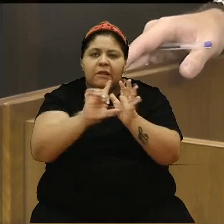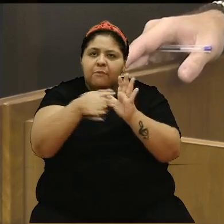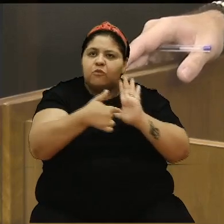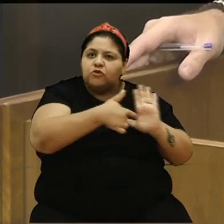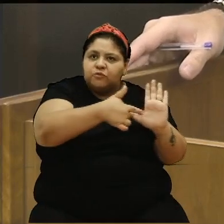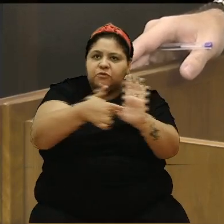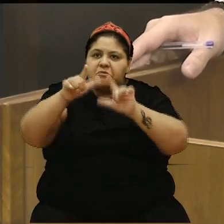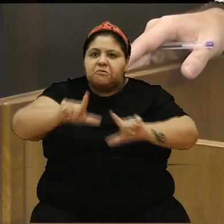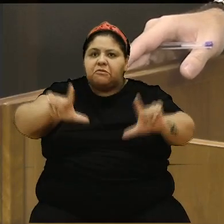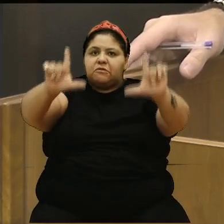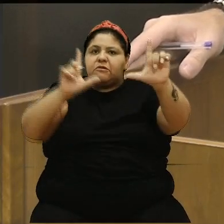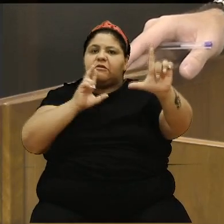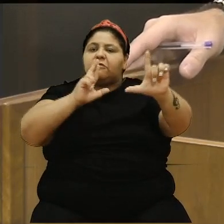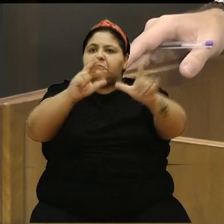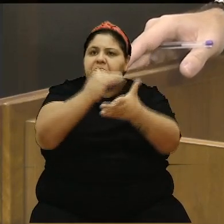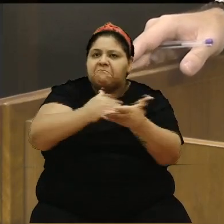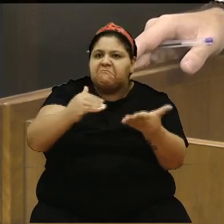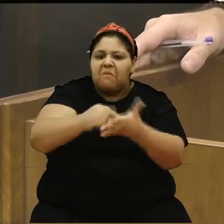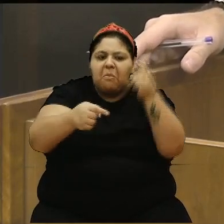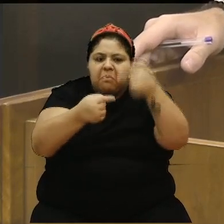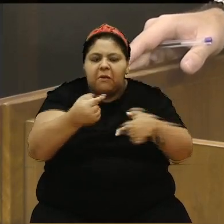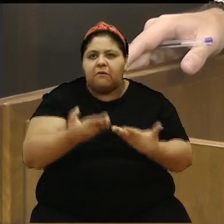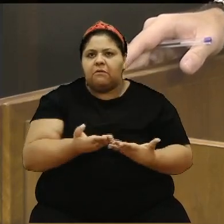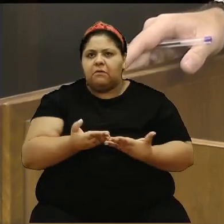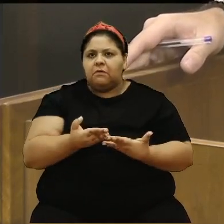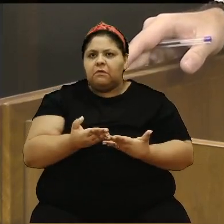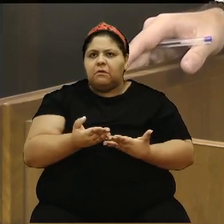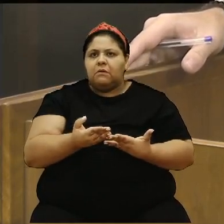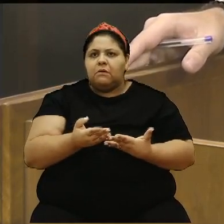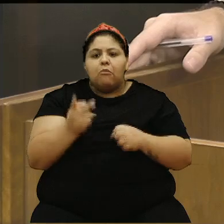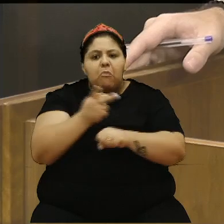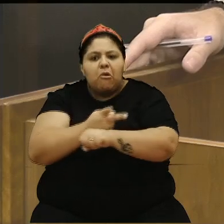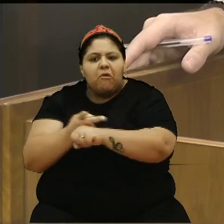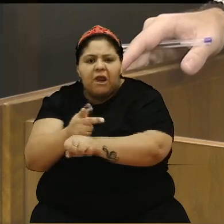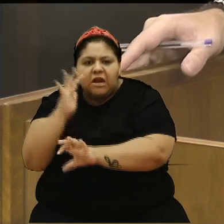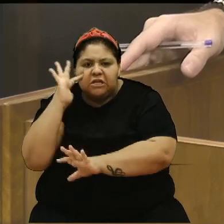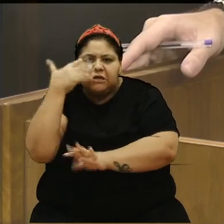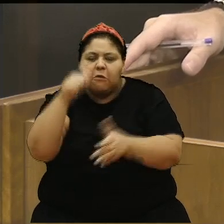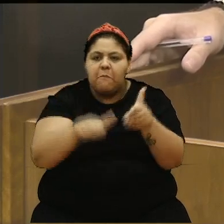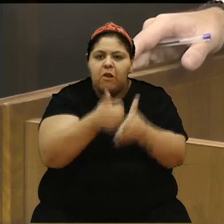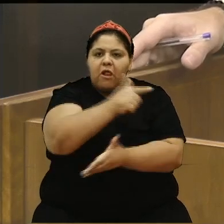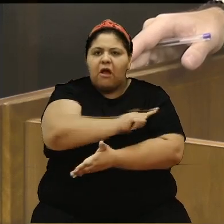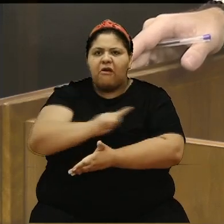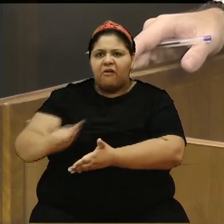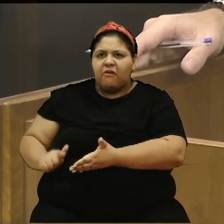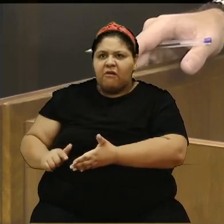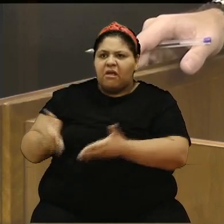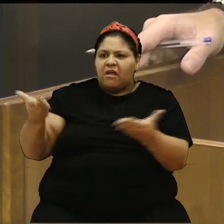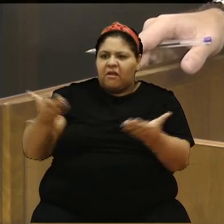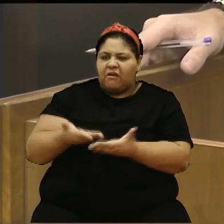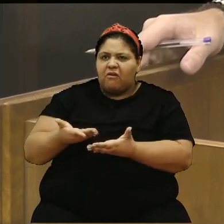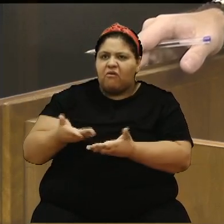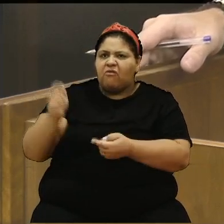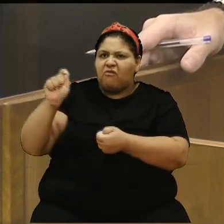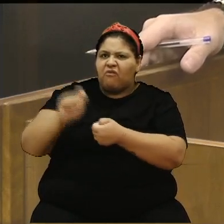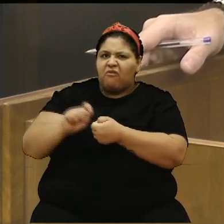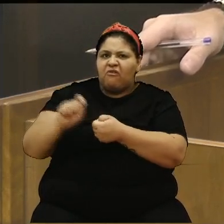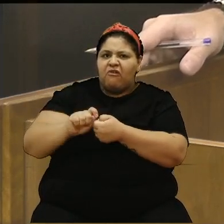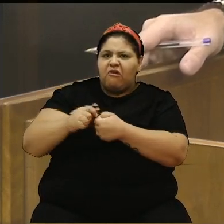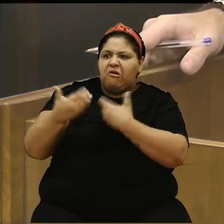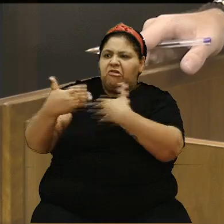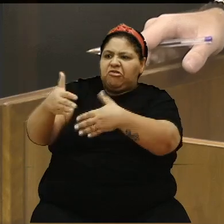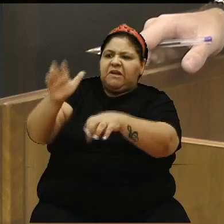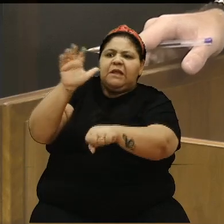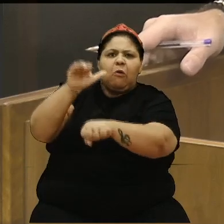aqui no telão a resposta de um secretário incompetente. Ao invés dele procurar isso e melhorar no governo, ele vem jogando a culpa